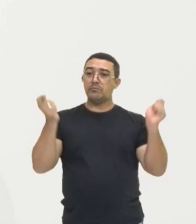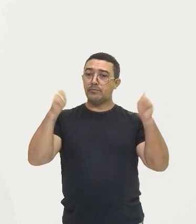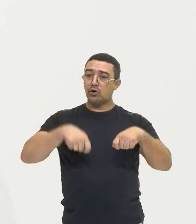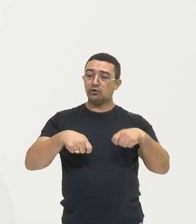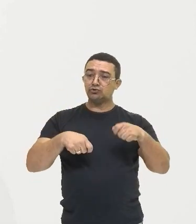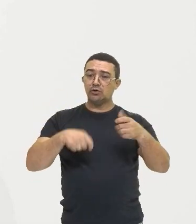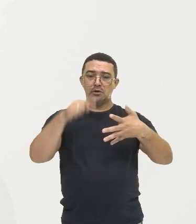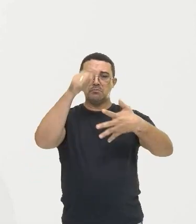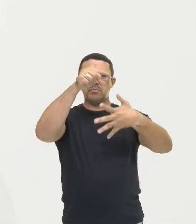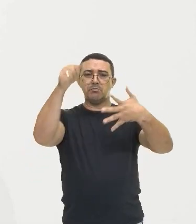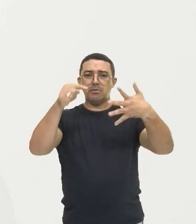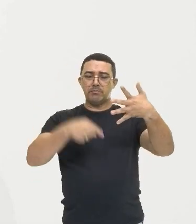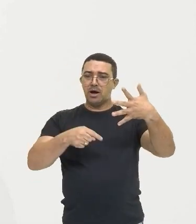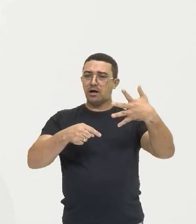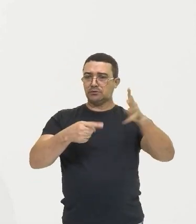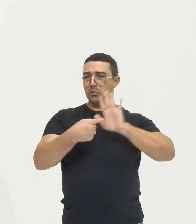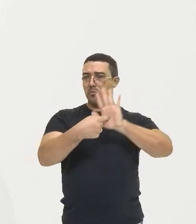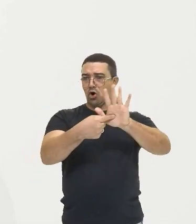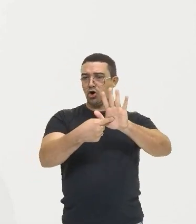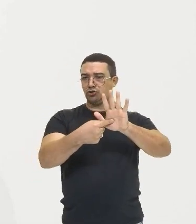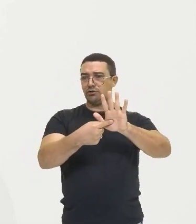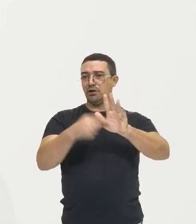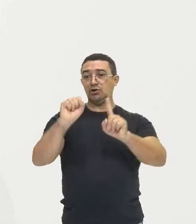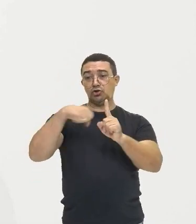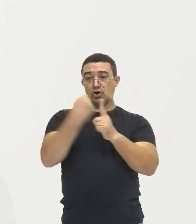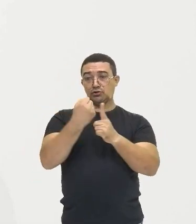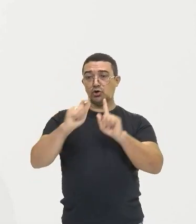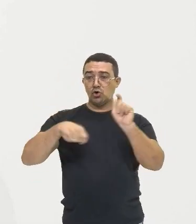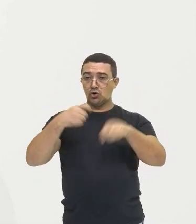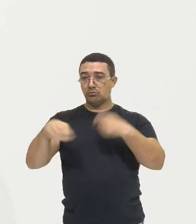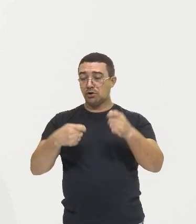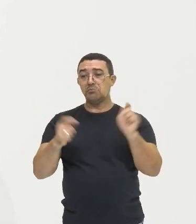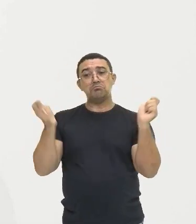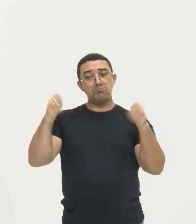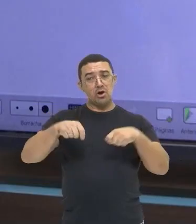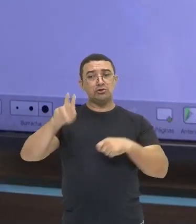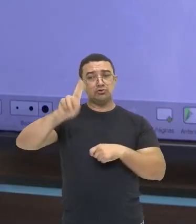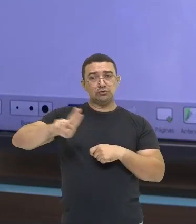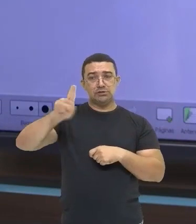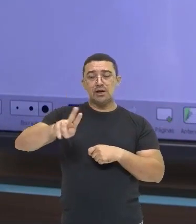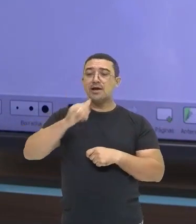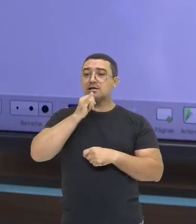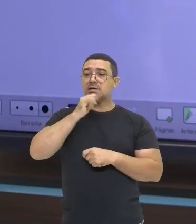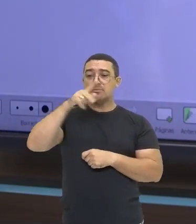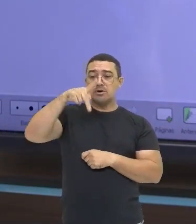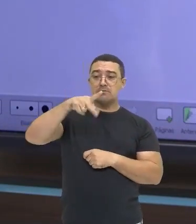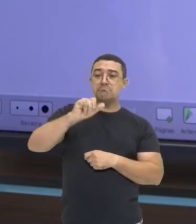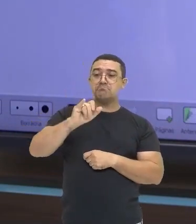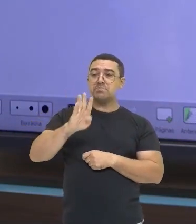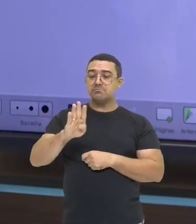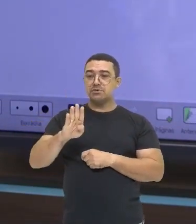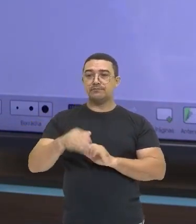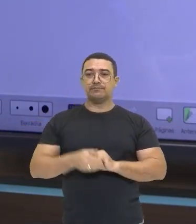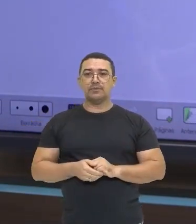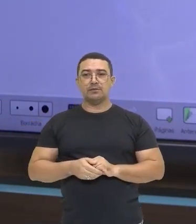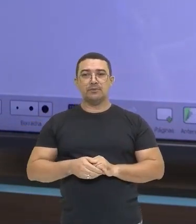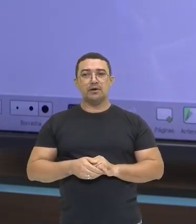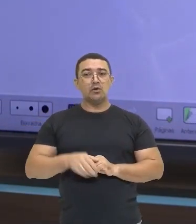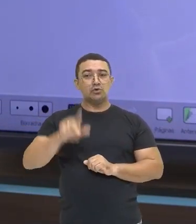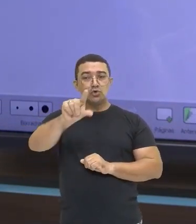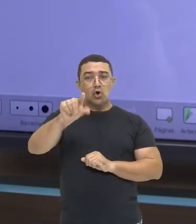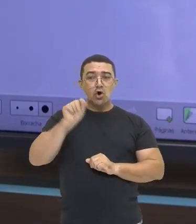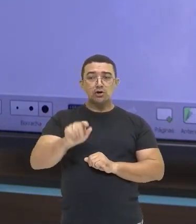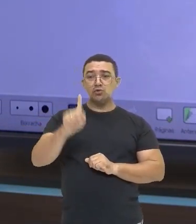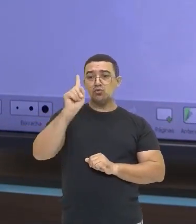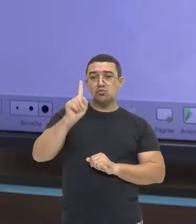desses indicadores, tudo bem? Como, por exemplo, o PIB. Só que quando eu utilizo um desses